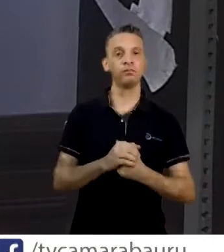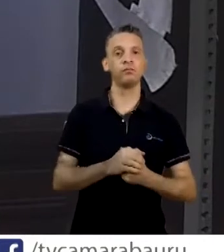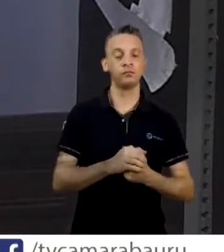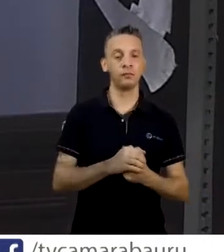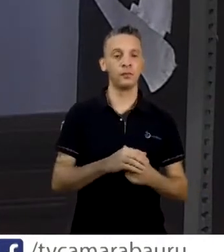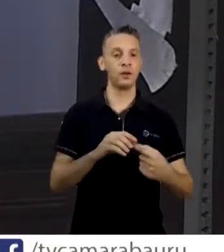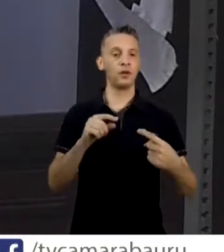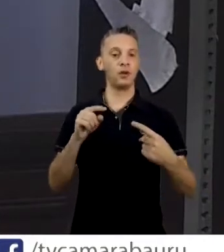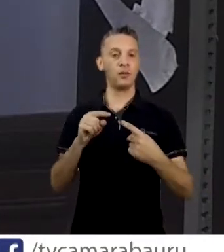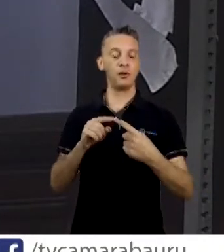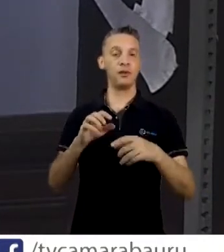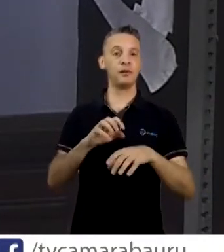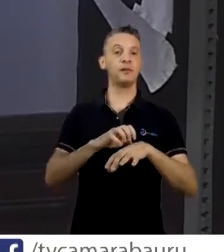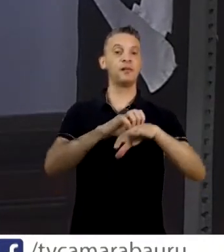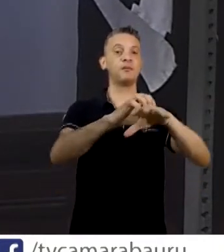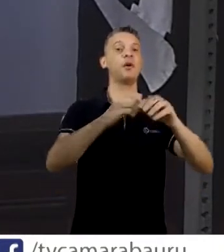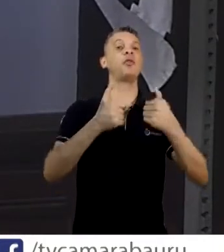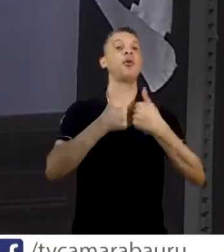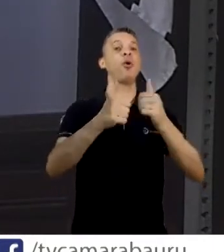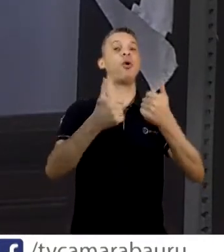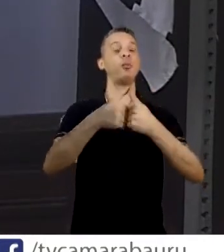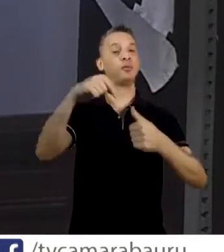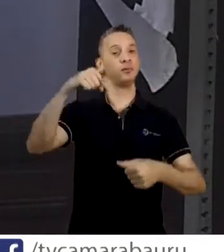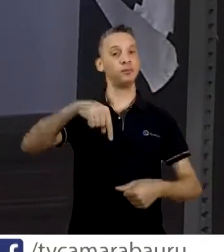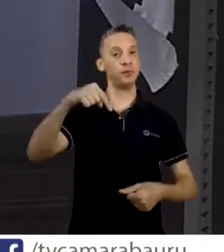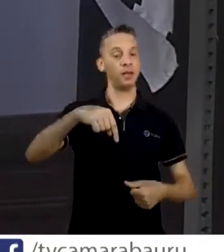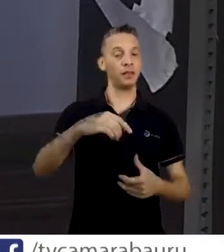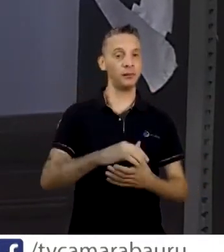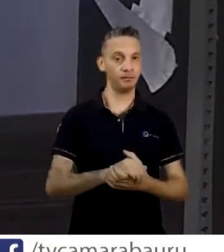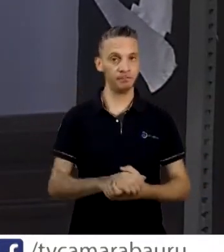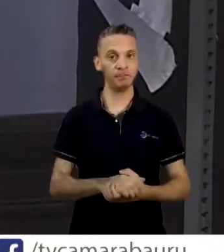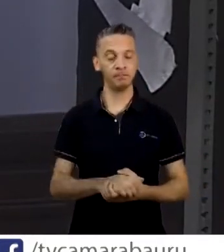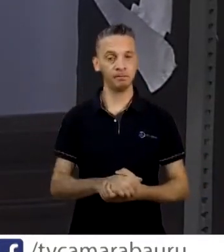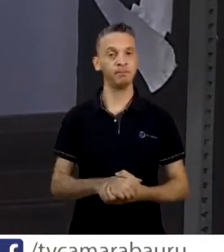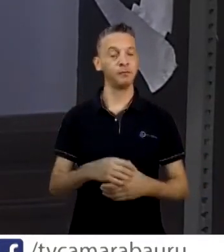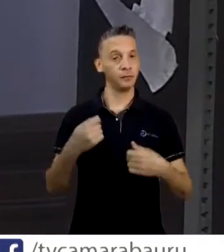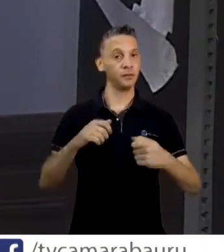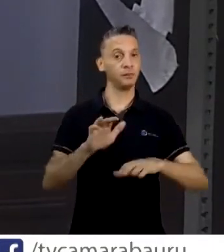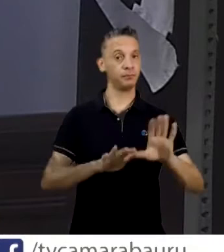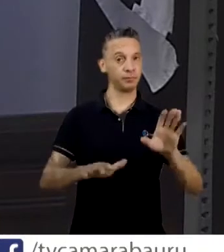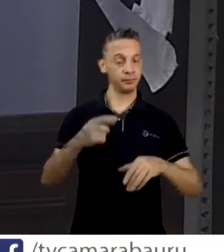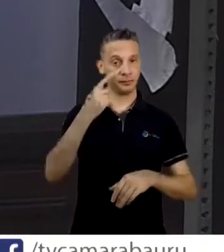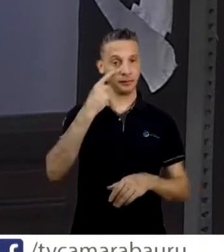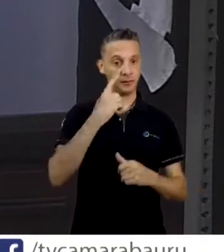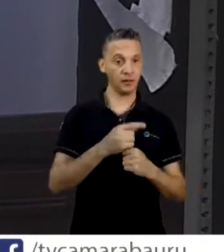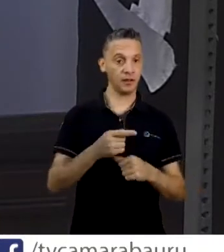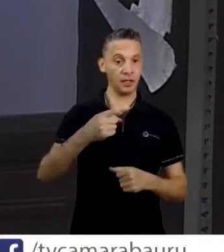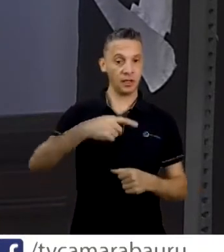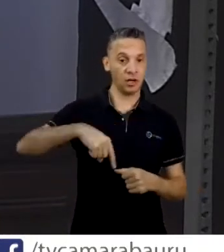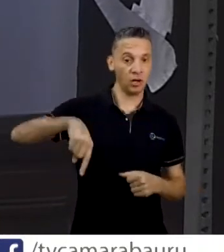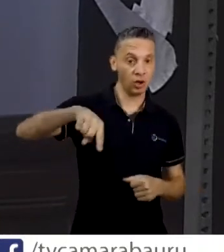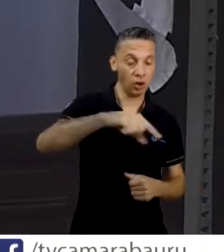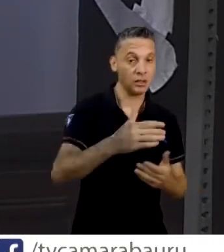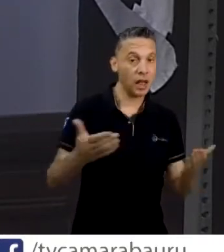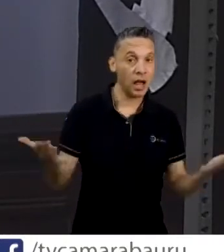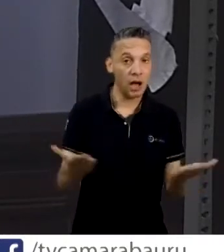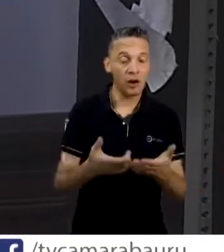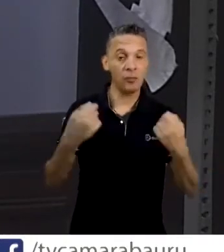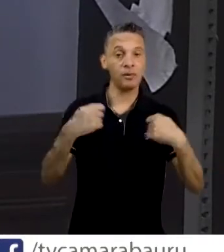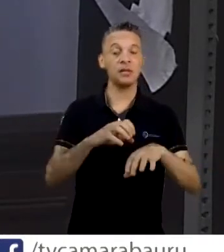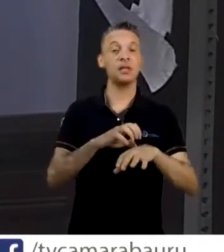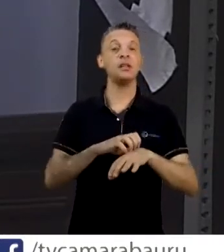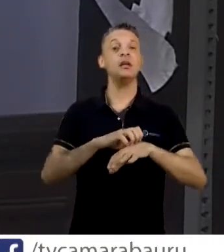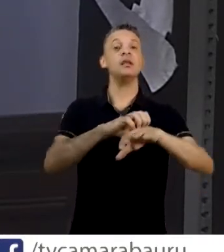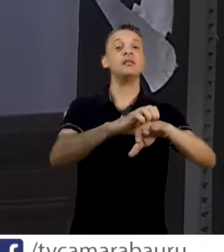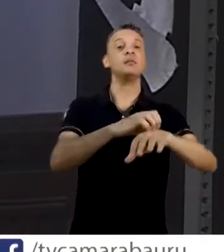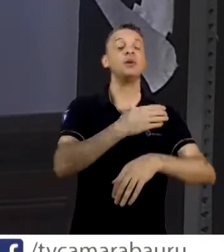ao transporte público da cidade. Eu acho que chegou a hora, essa é a hora que o transporte público da